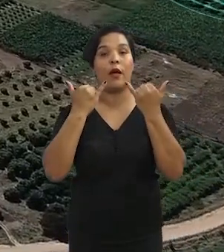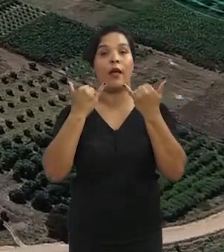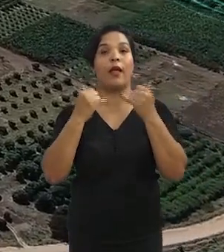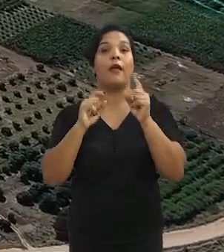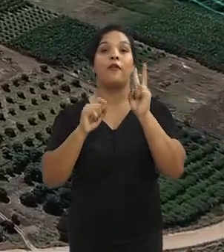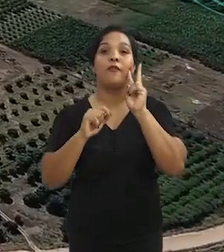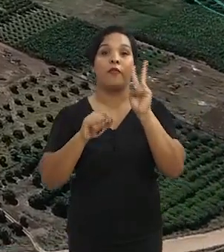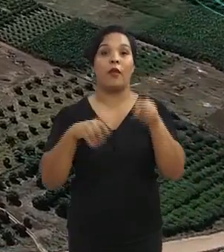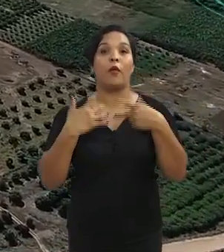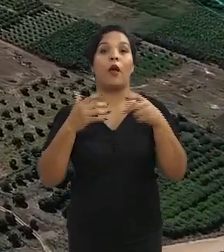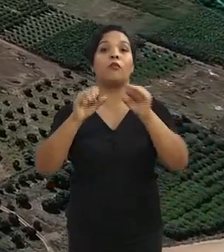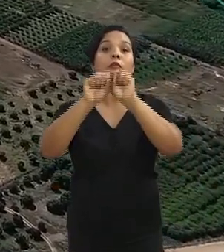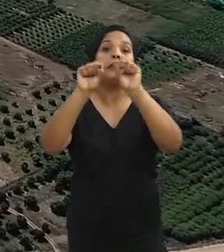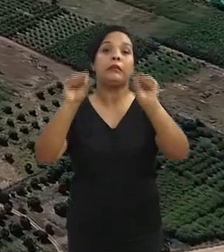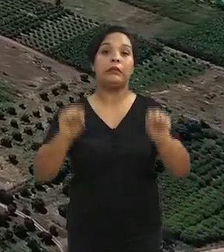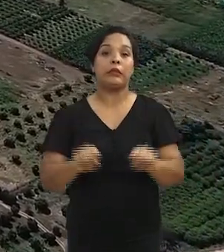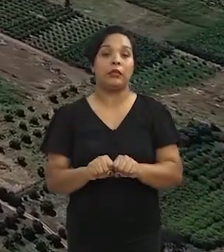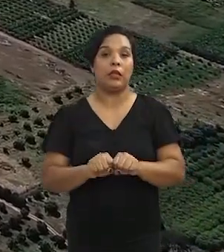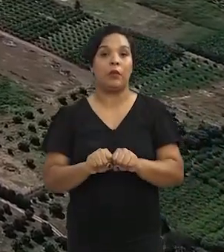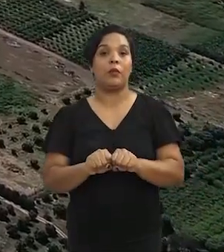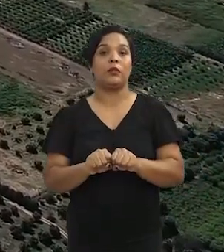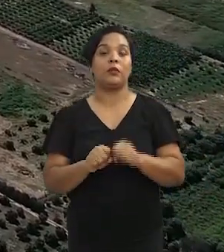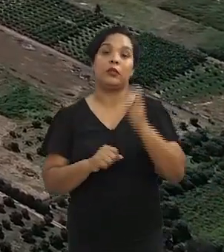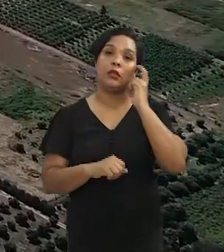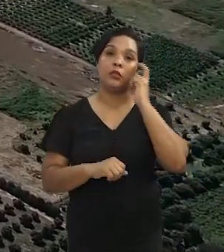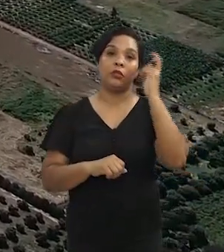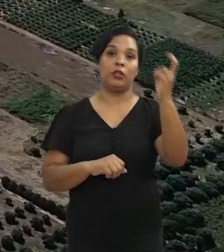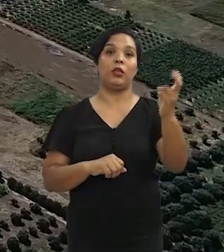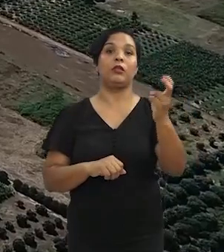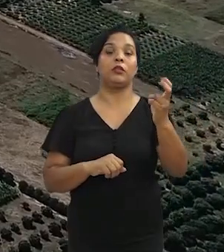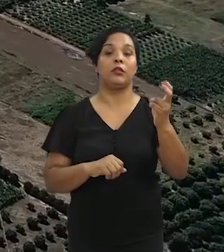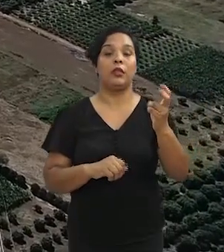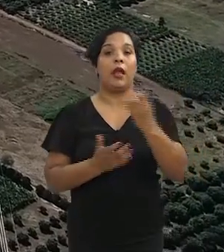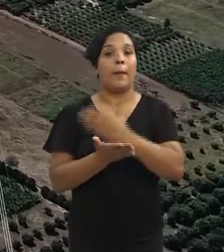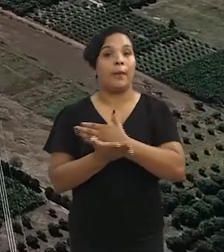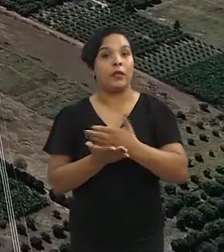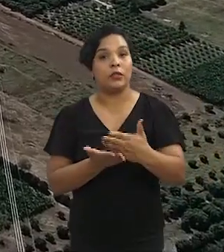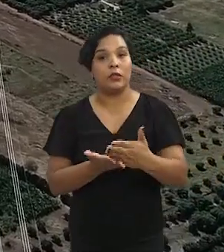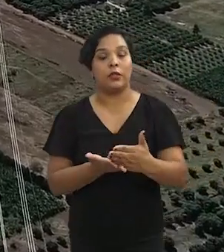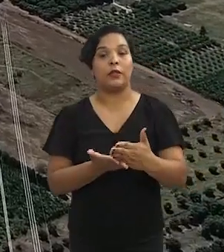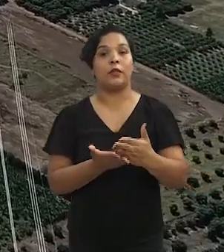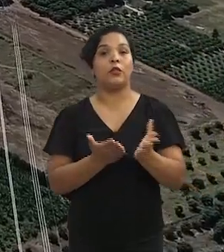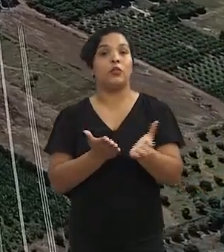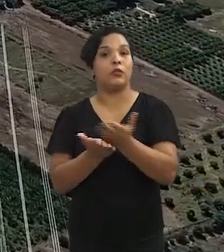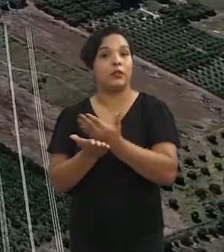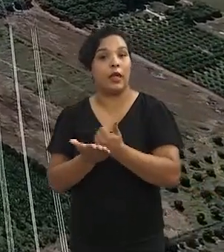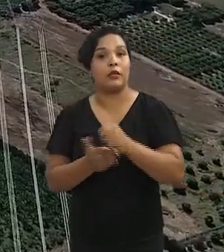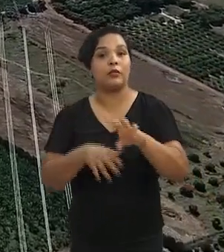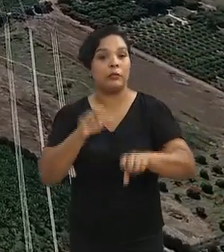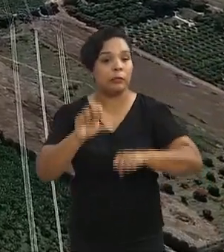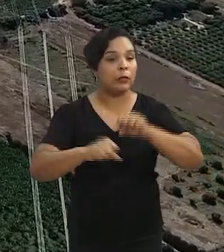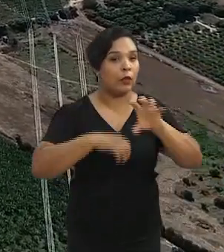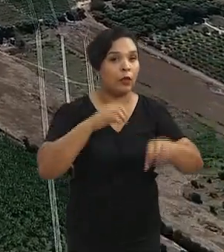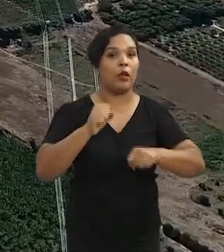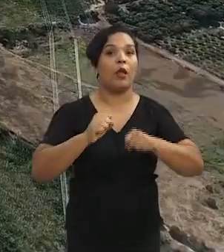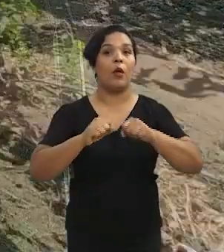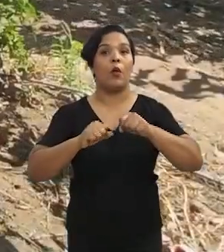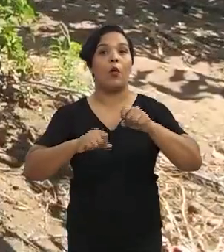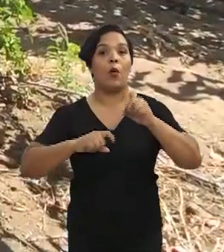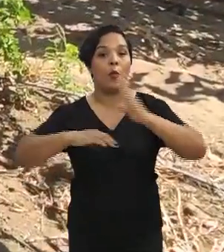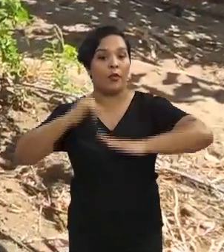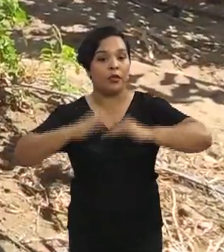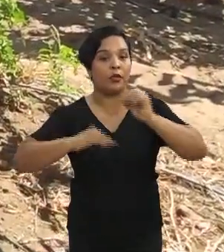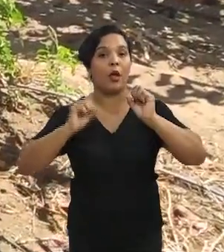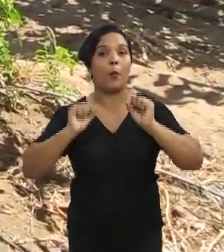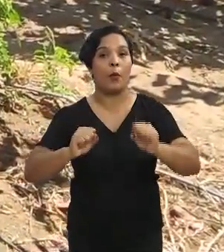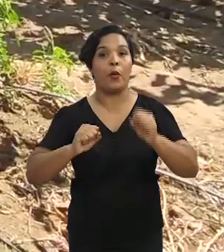informação, produzindo sistemas inteligentes, software de monitoramento. A partir dos dados coletados, o agrônomo vai